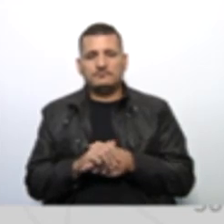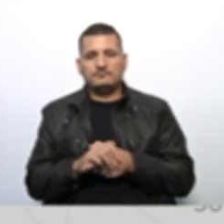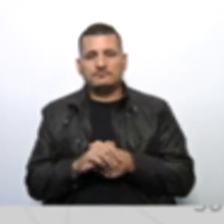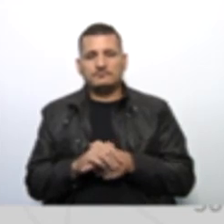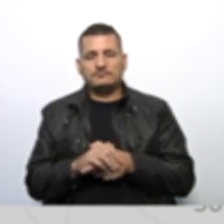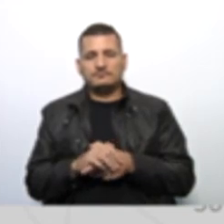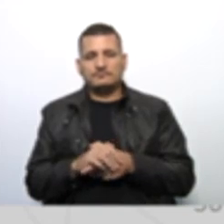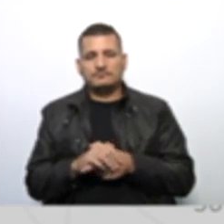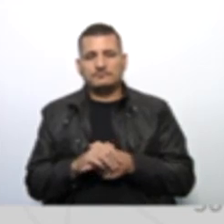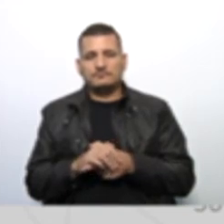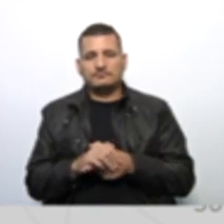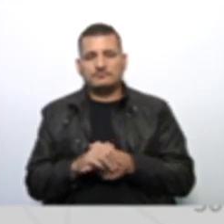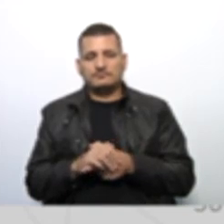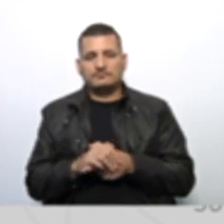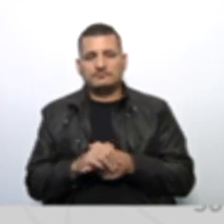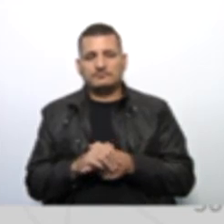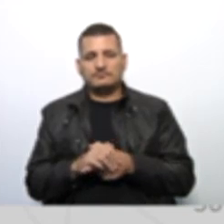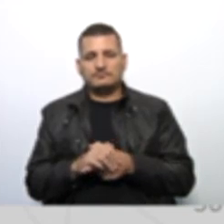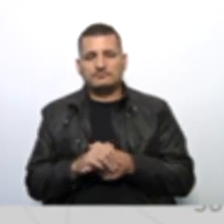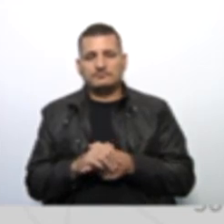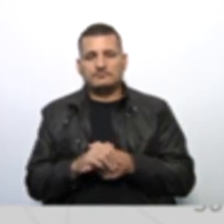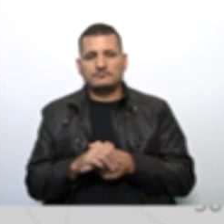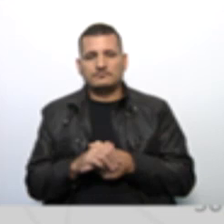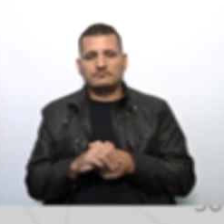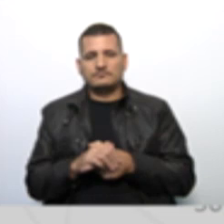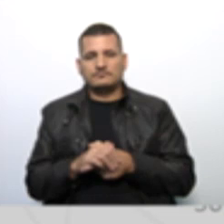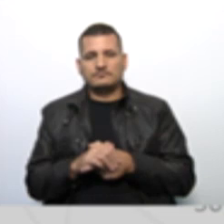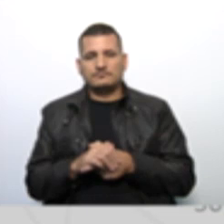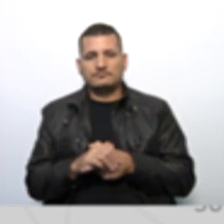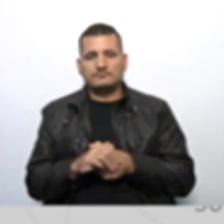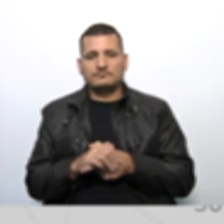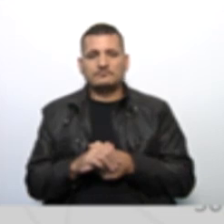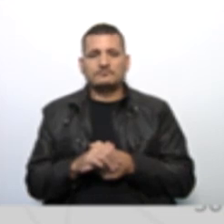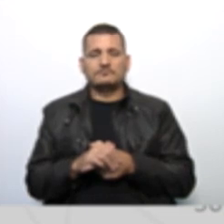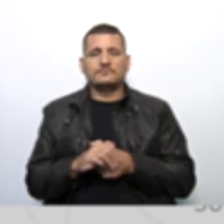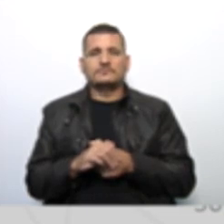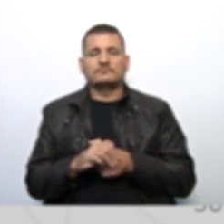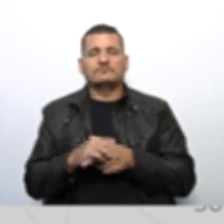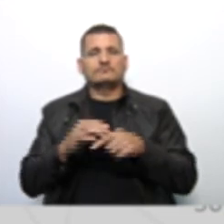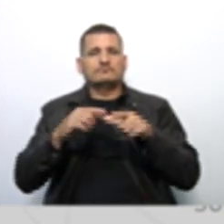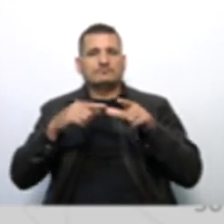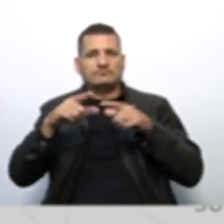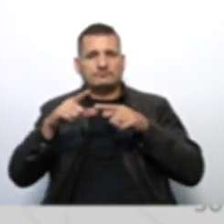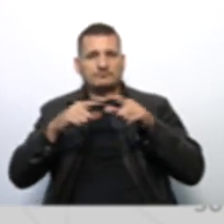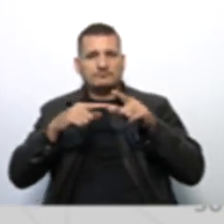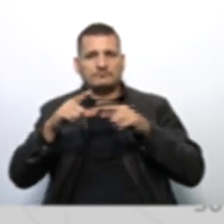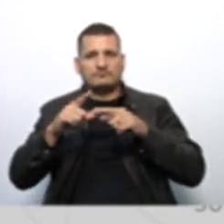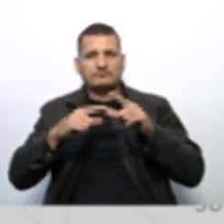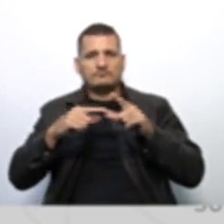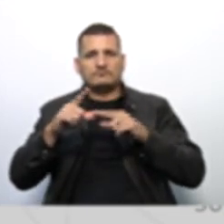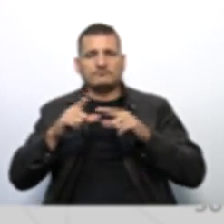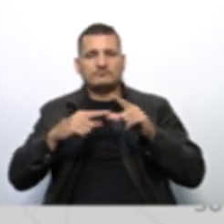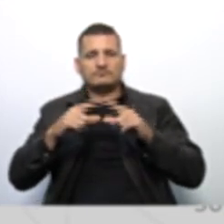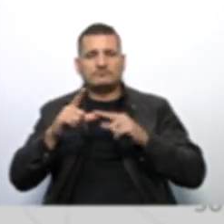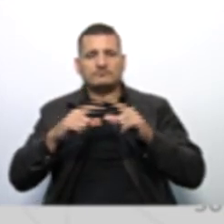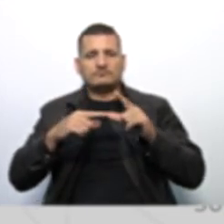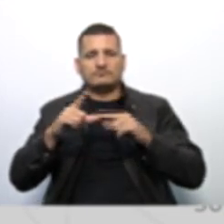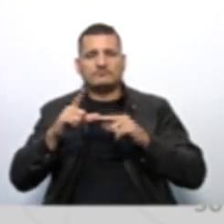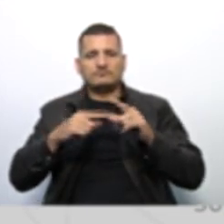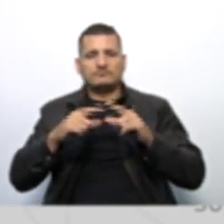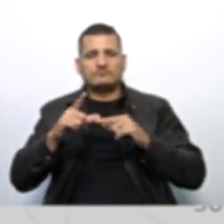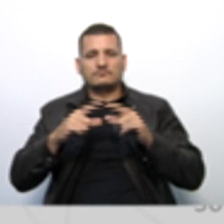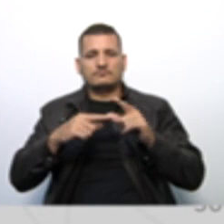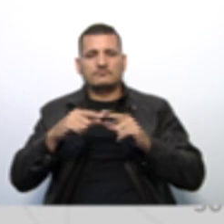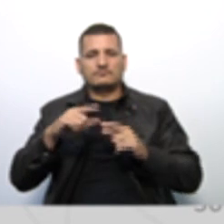topologia, ok? E a rede em estrela, pessoal, que é atualmente tratando-se de LAN. É